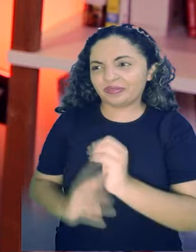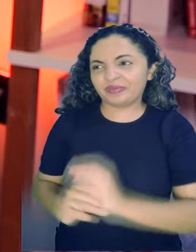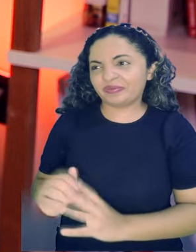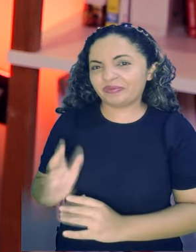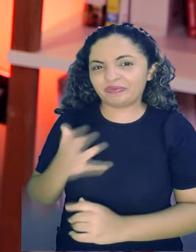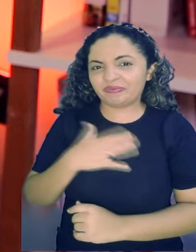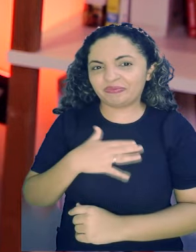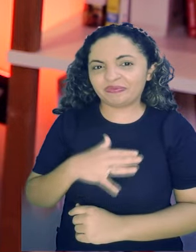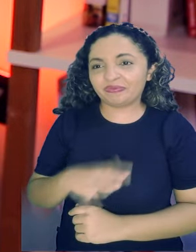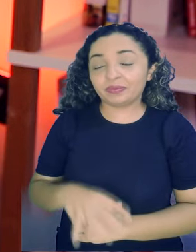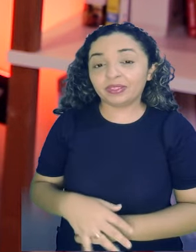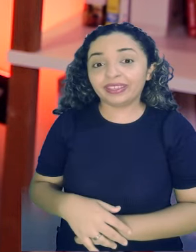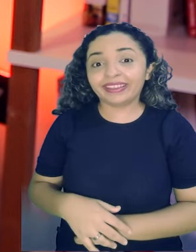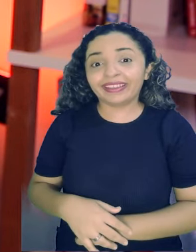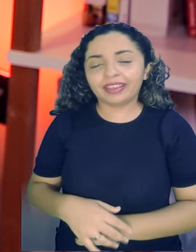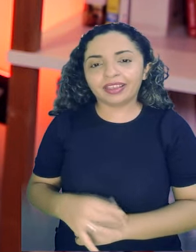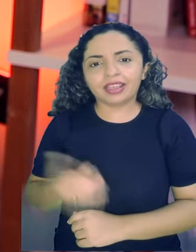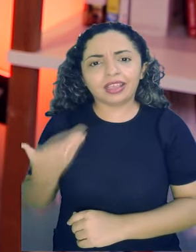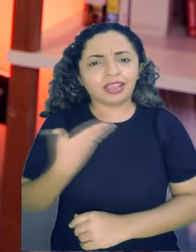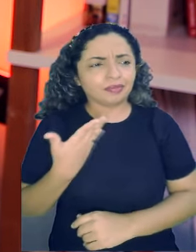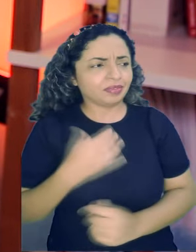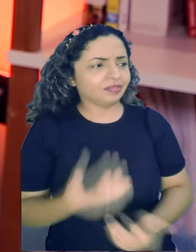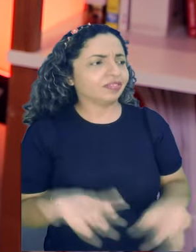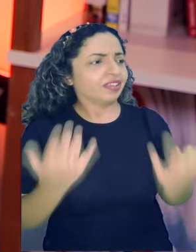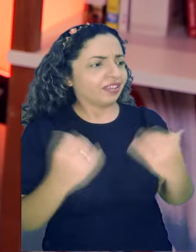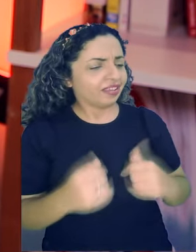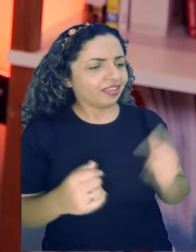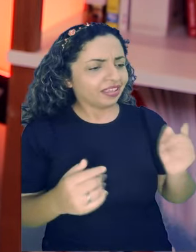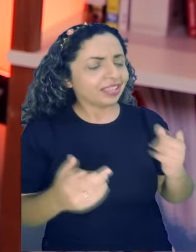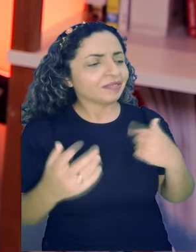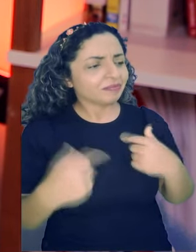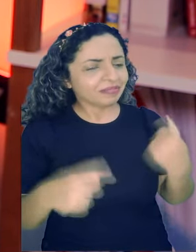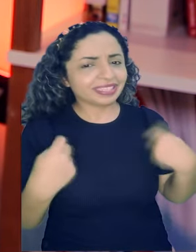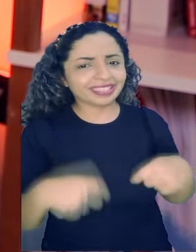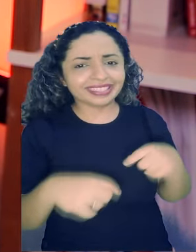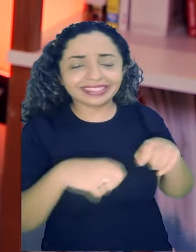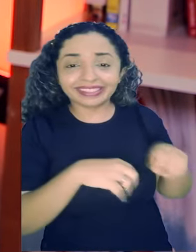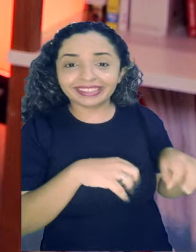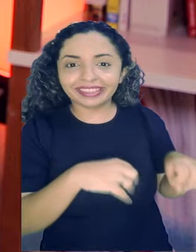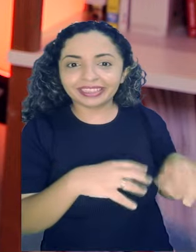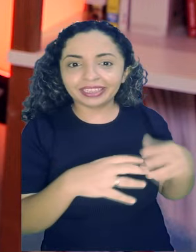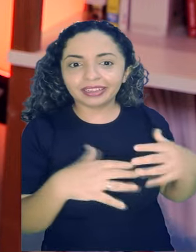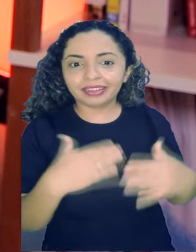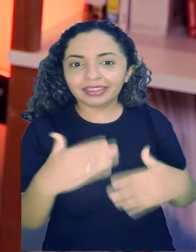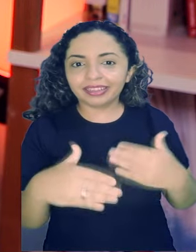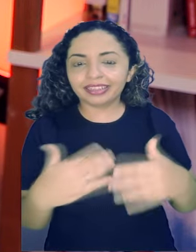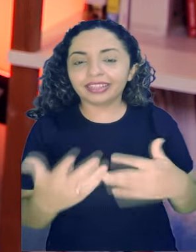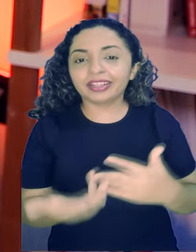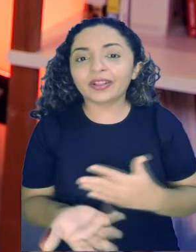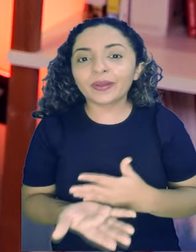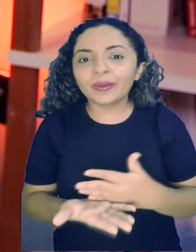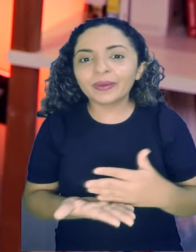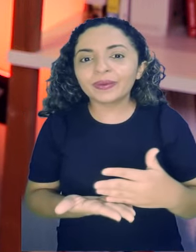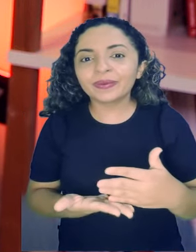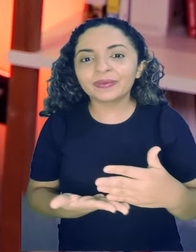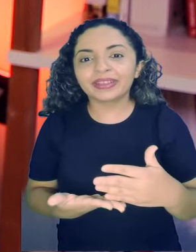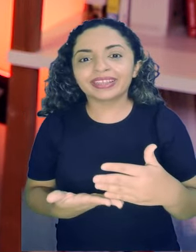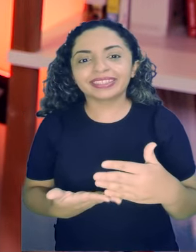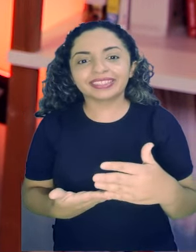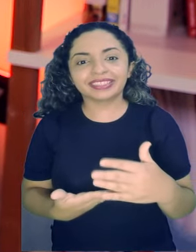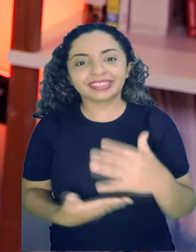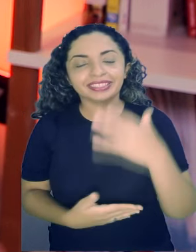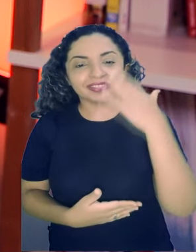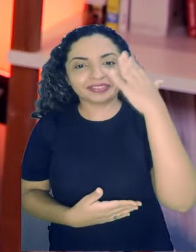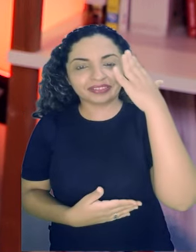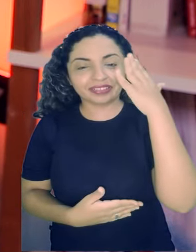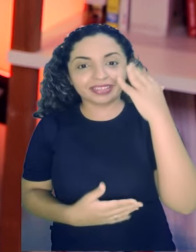Art Spiegelman. Então é legal a gente perceber que nem sempre um iniciado ele está pronto para os